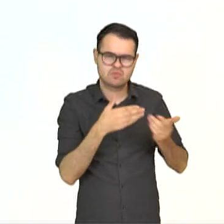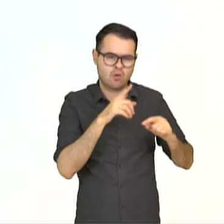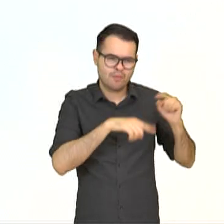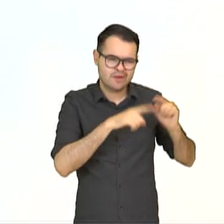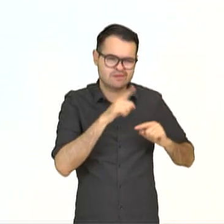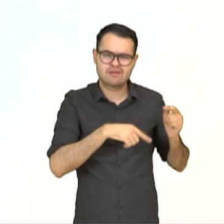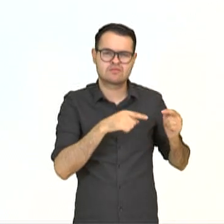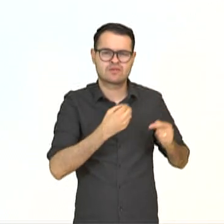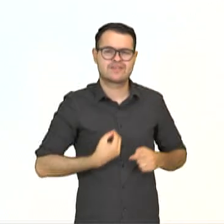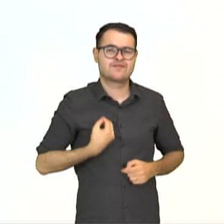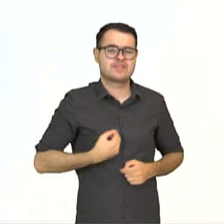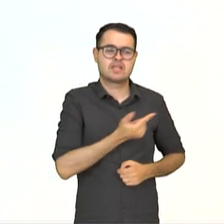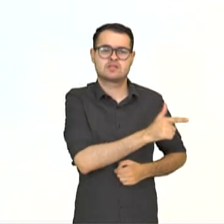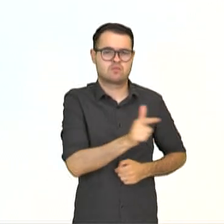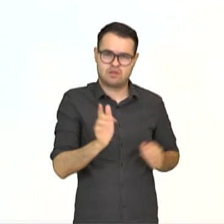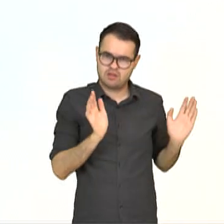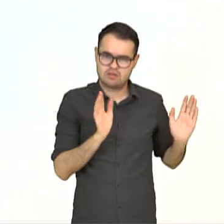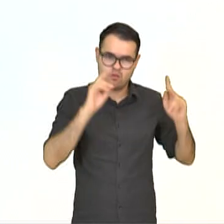um ser não humano.